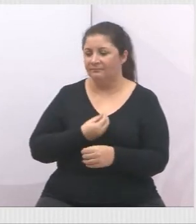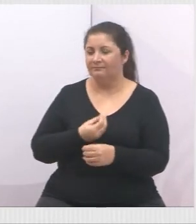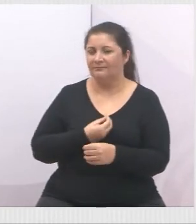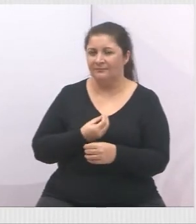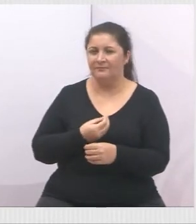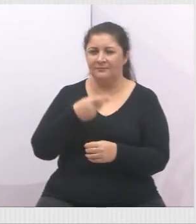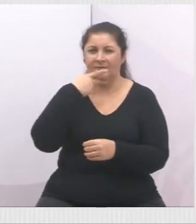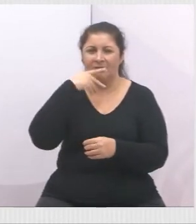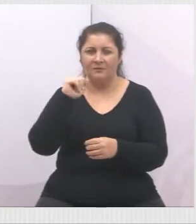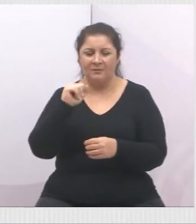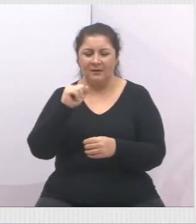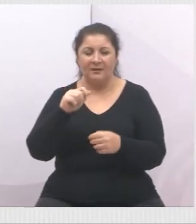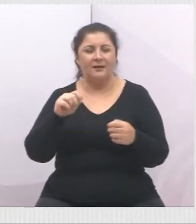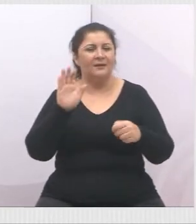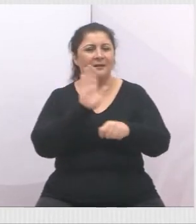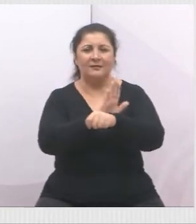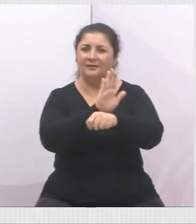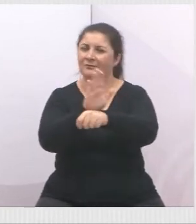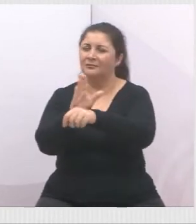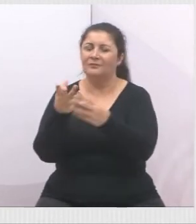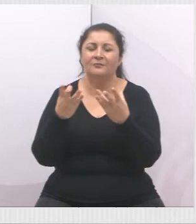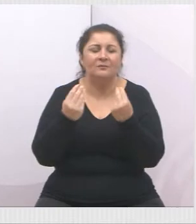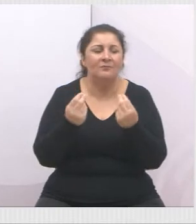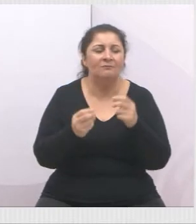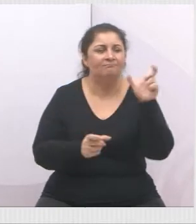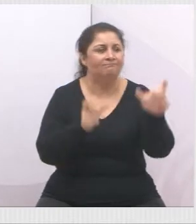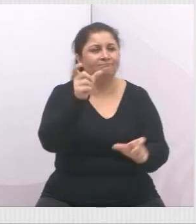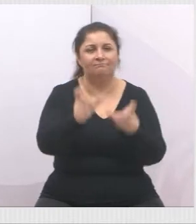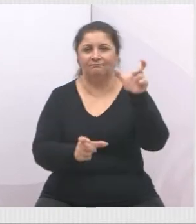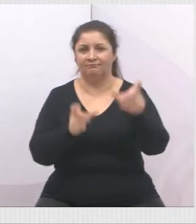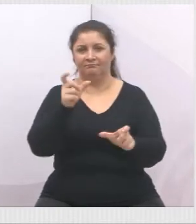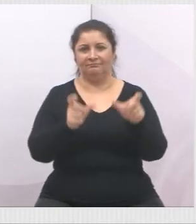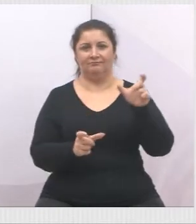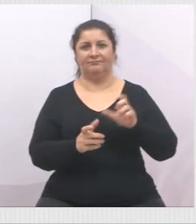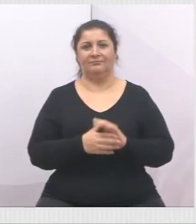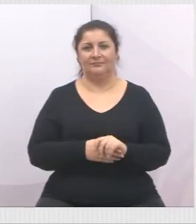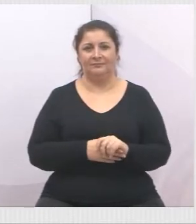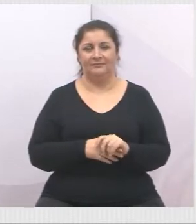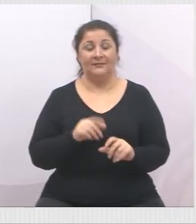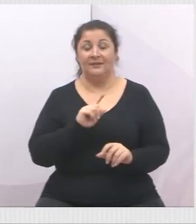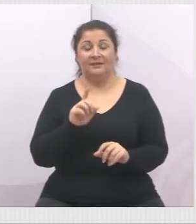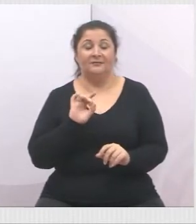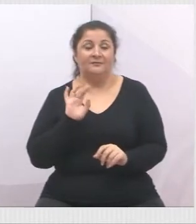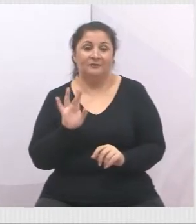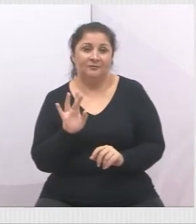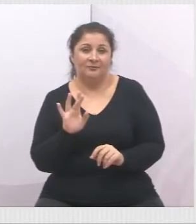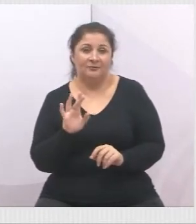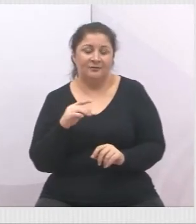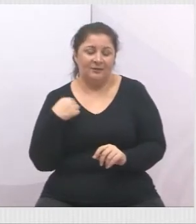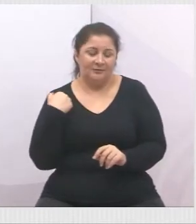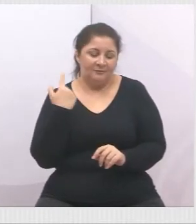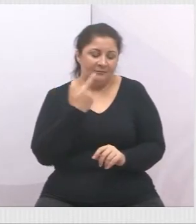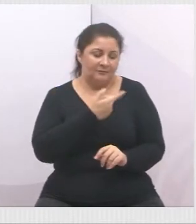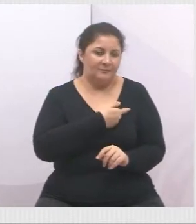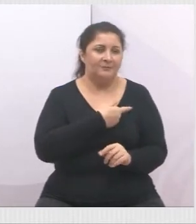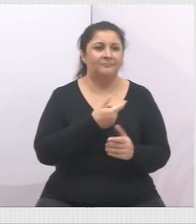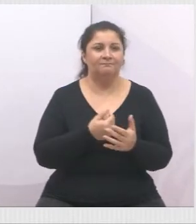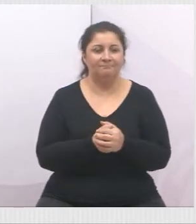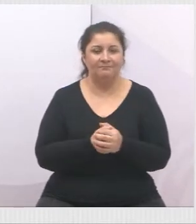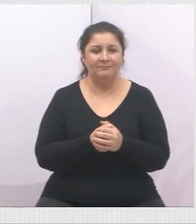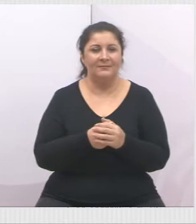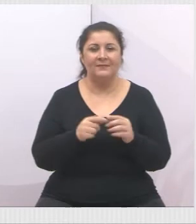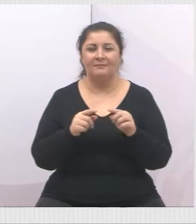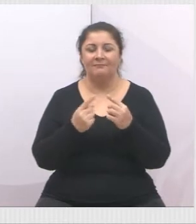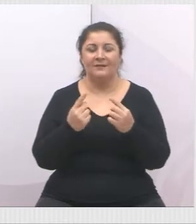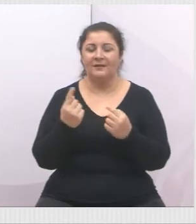muito impacto na vida de muita gente, não só na nossa, mas eu fico